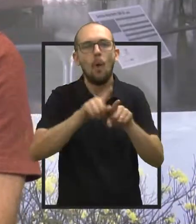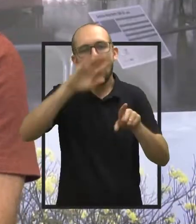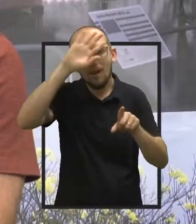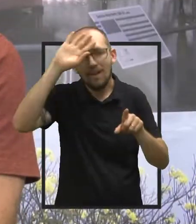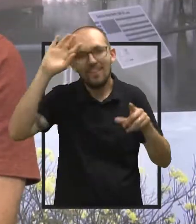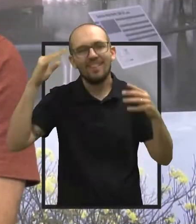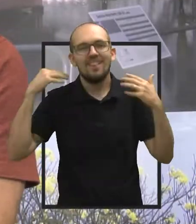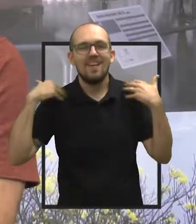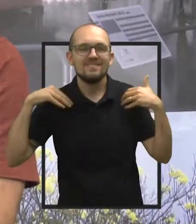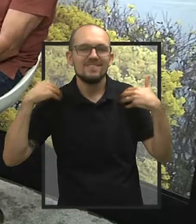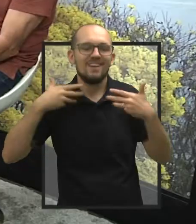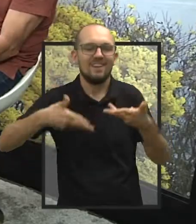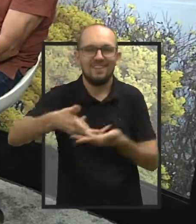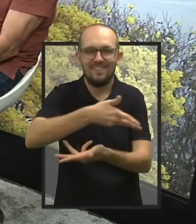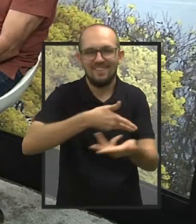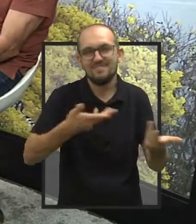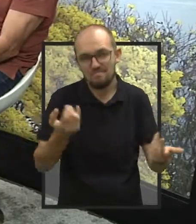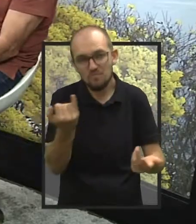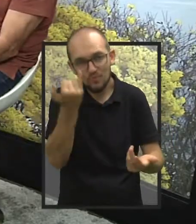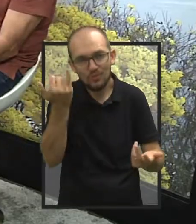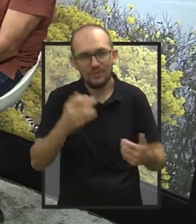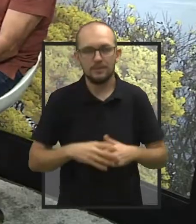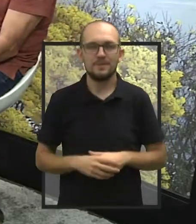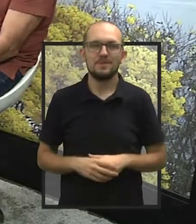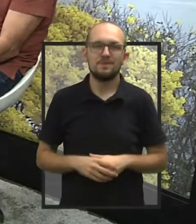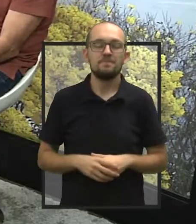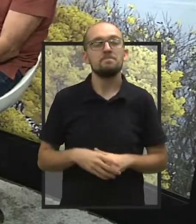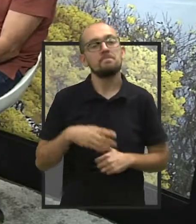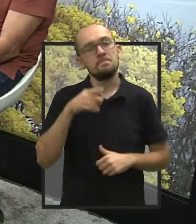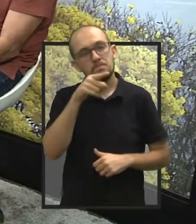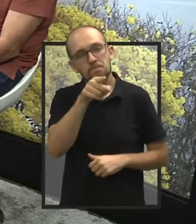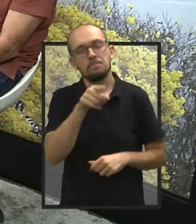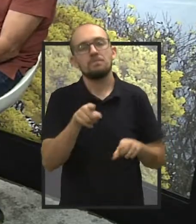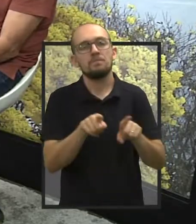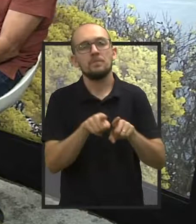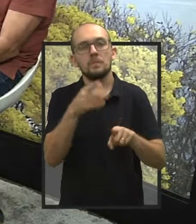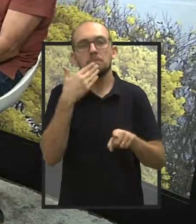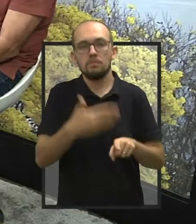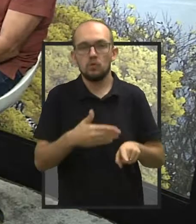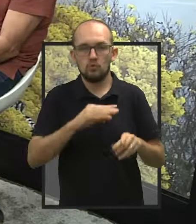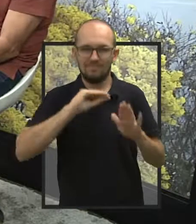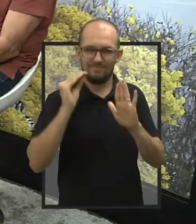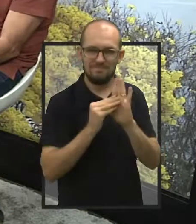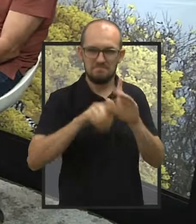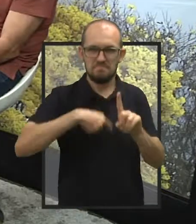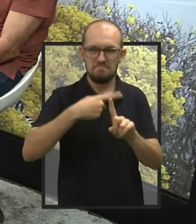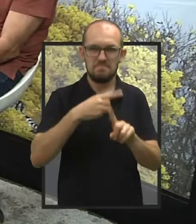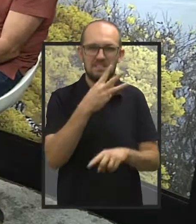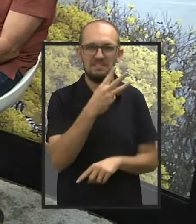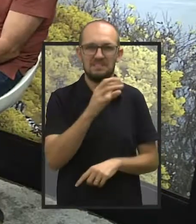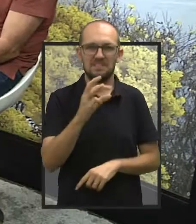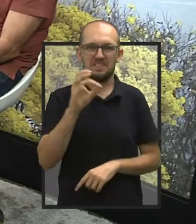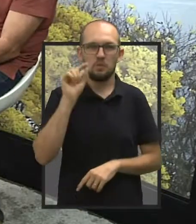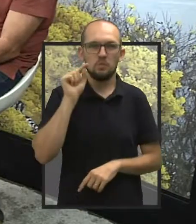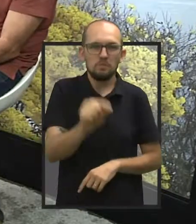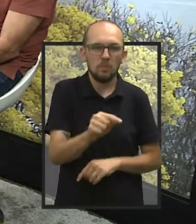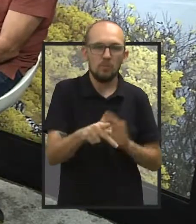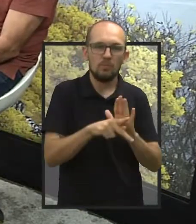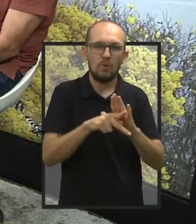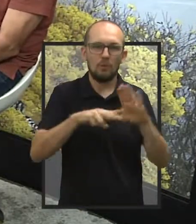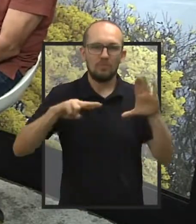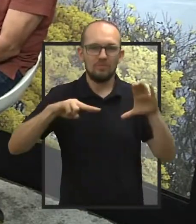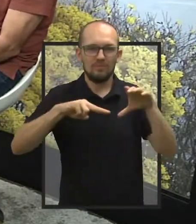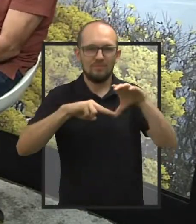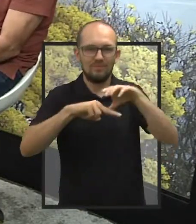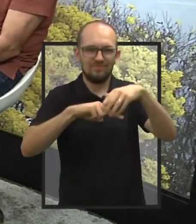durante o final de semana. Bom, o senhor também pediu a reserva, também na área da saúde, de 300 mil reais para a realização de exames de ressonância.